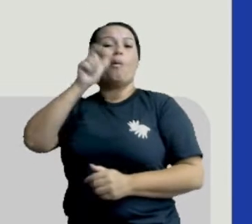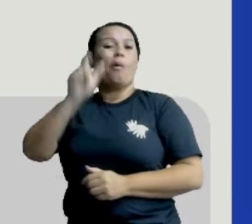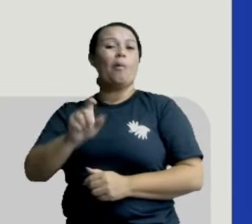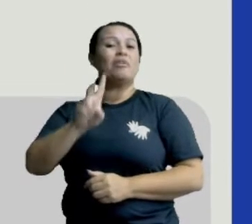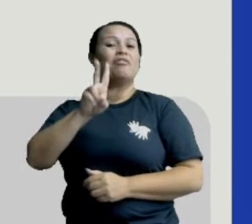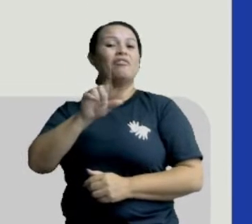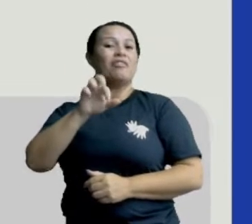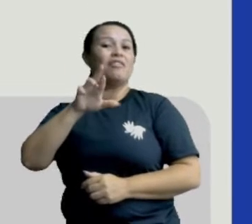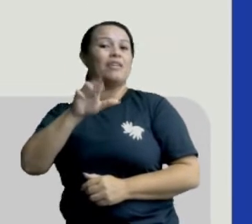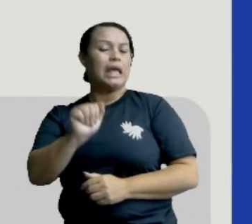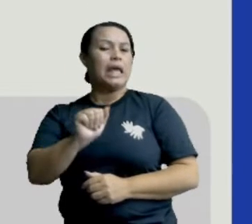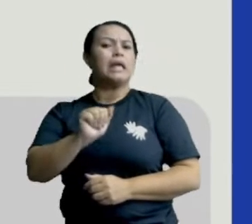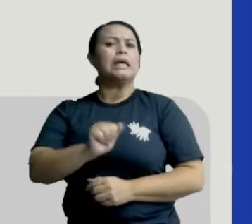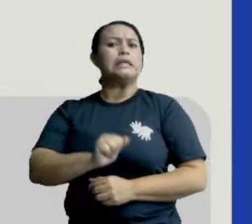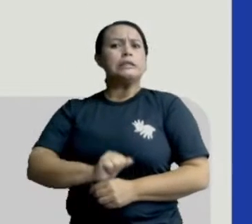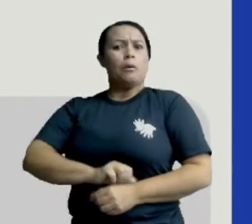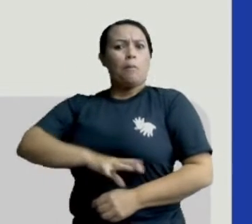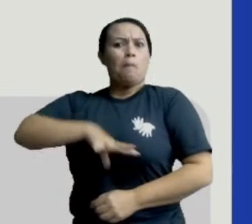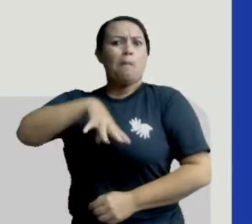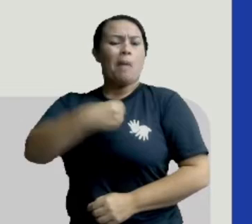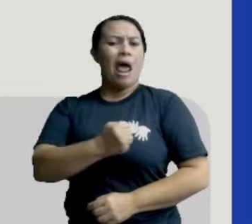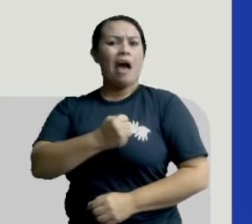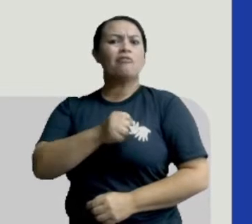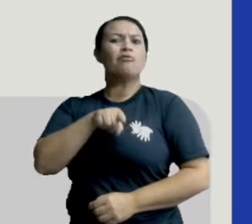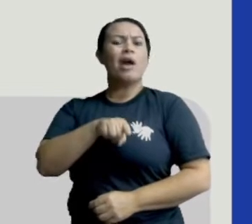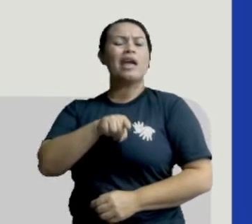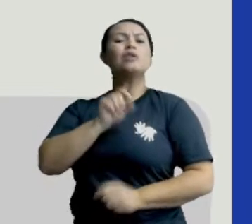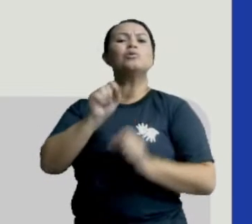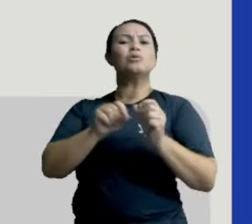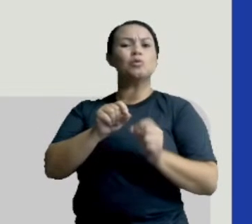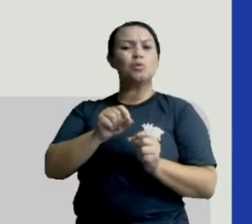Vieira. Ferozmente, caíram sobre o